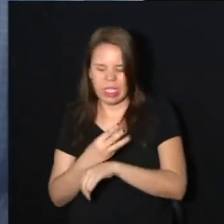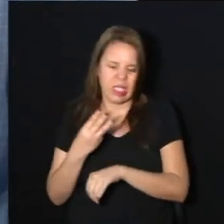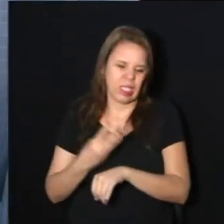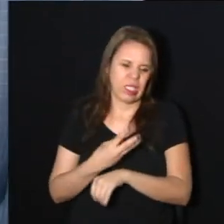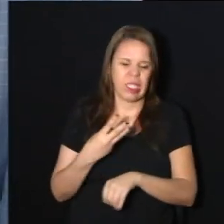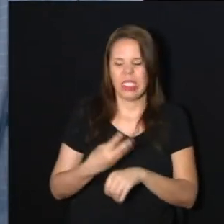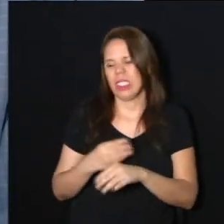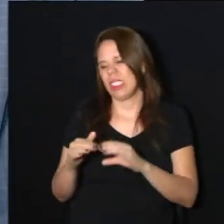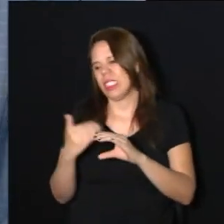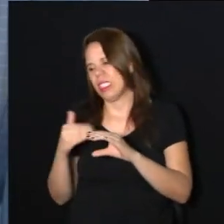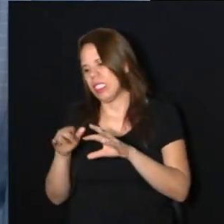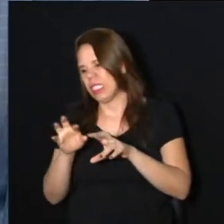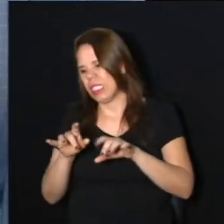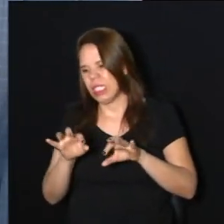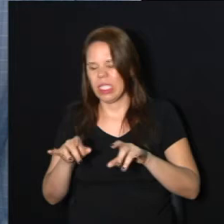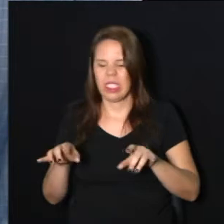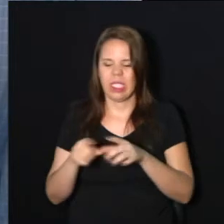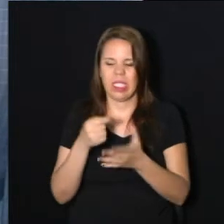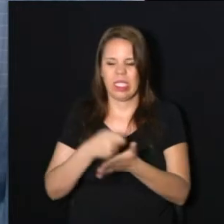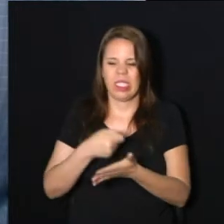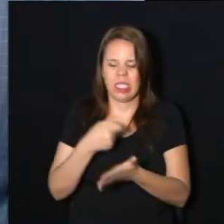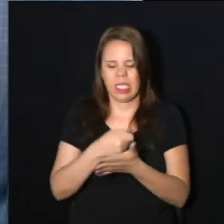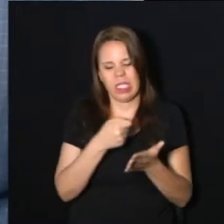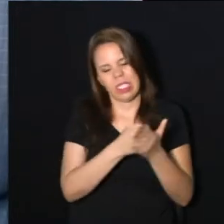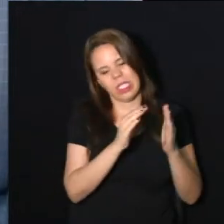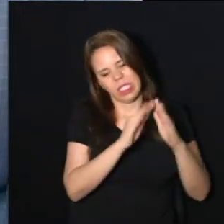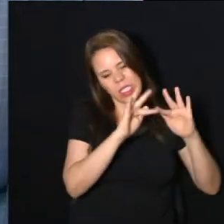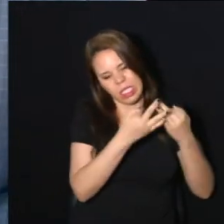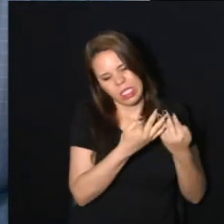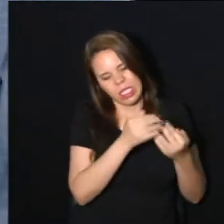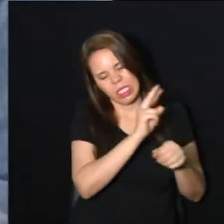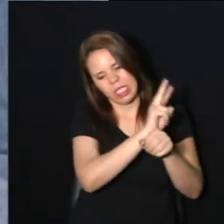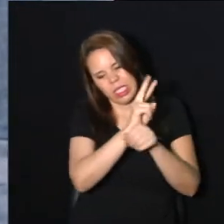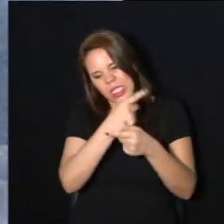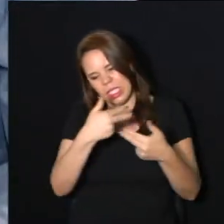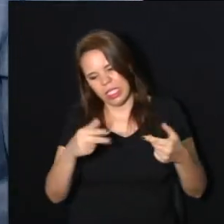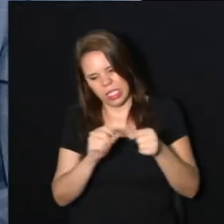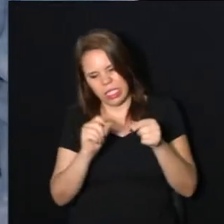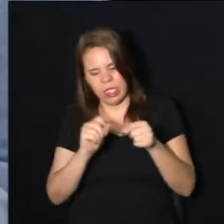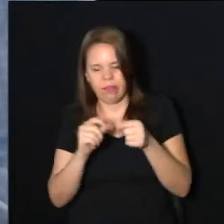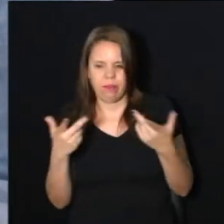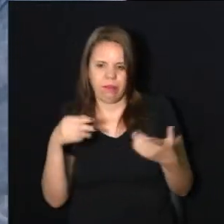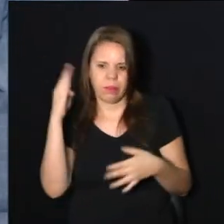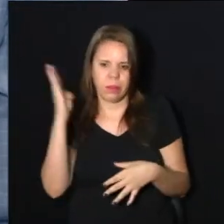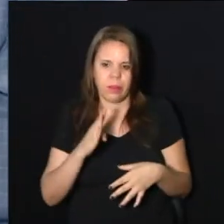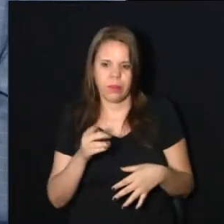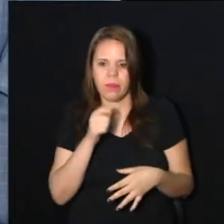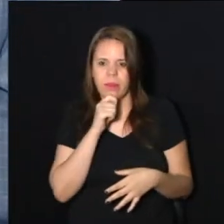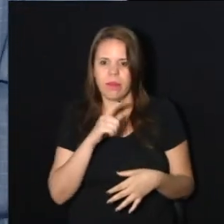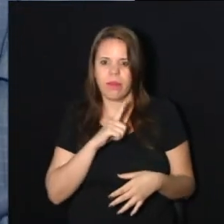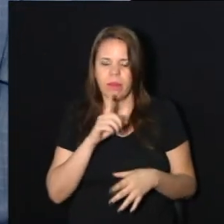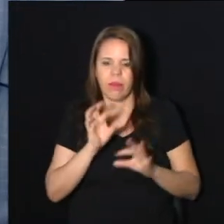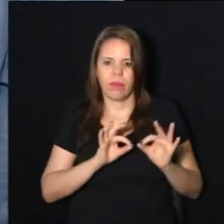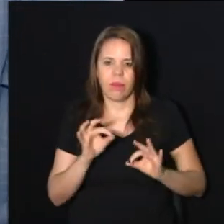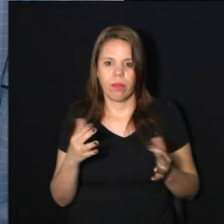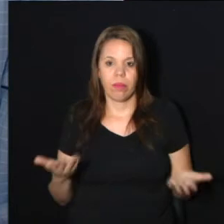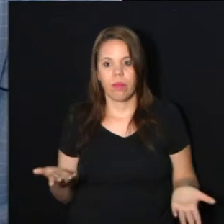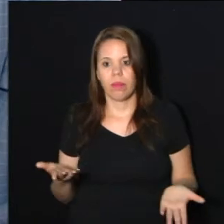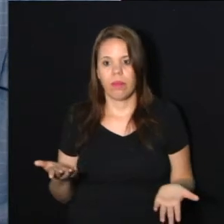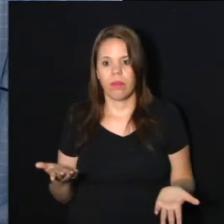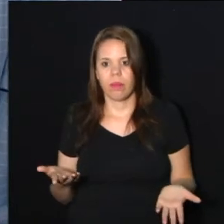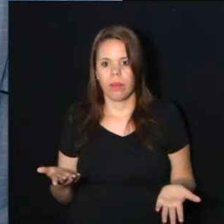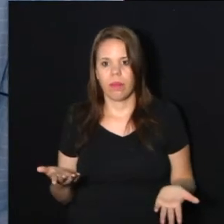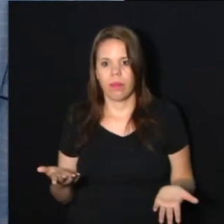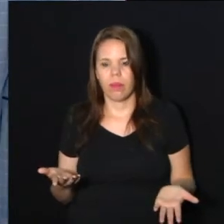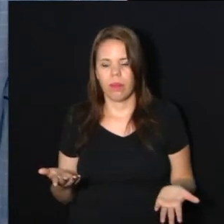chegando, e-mail, as obrigações domésticas, familiares, que a família brasileira ainda é organizada